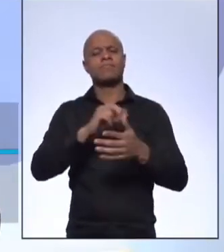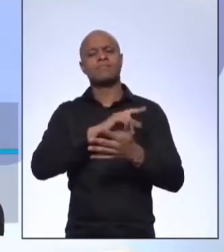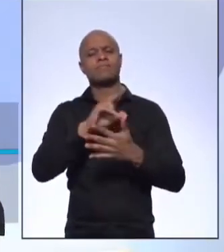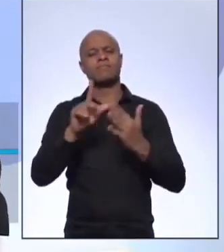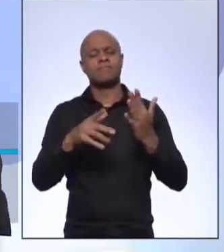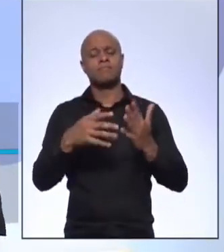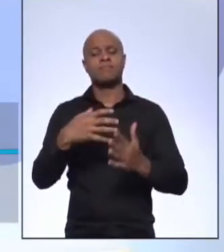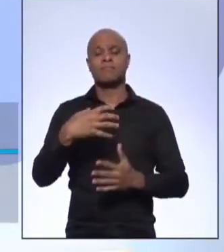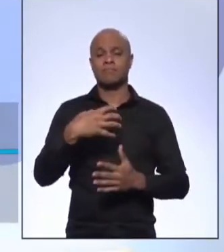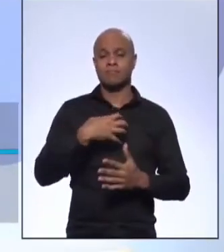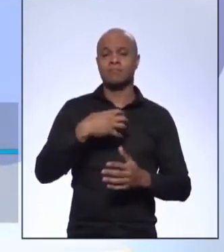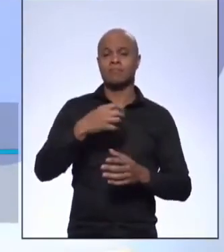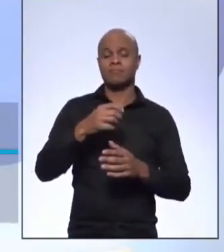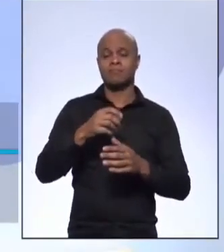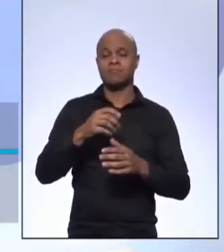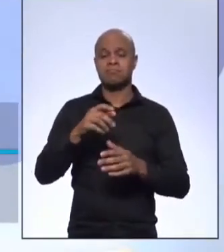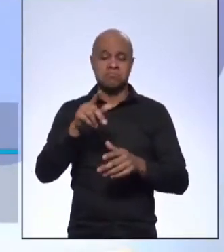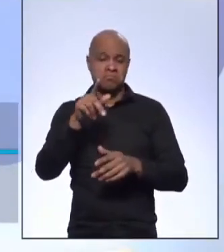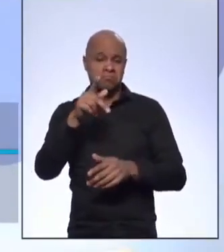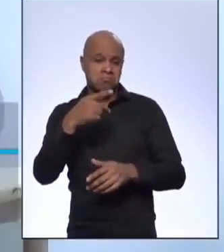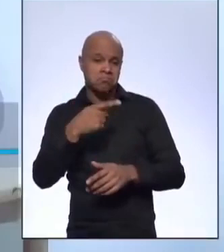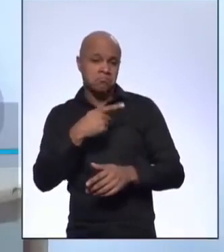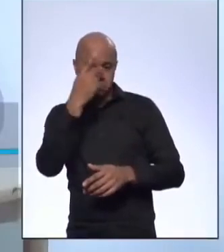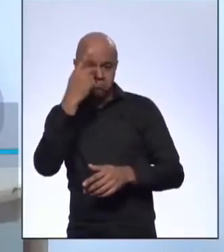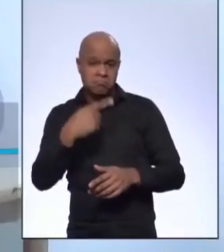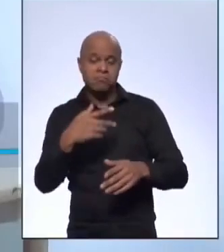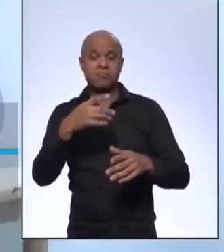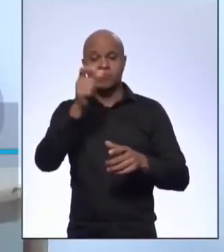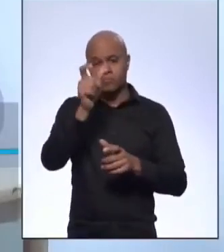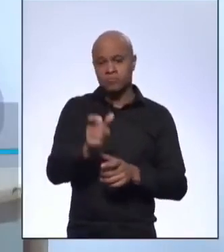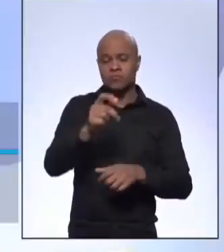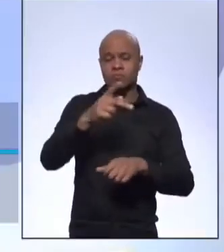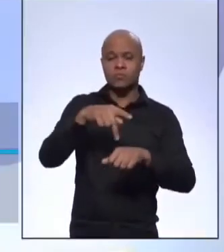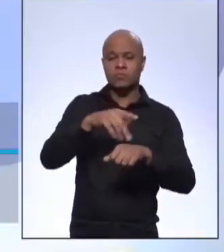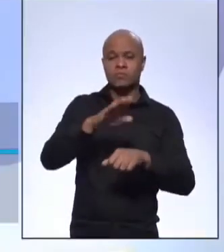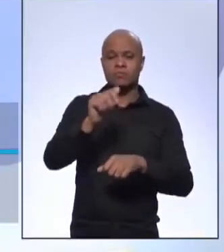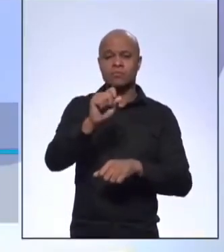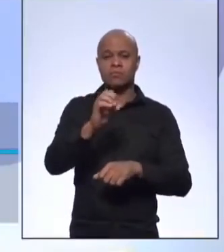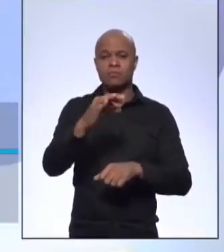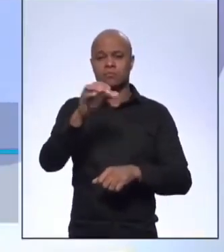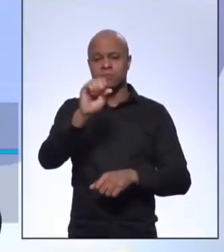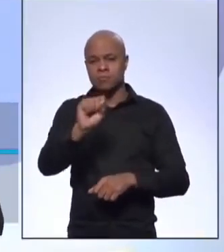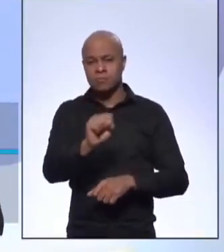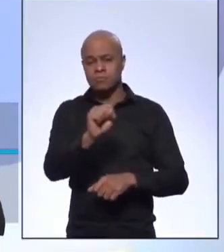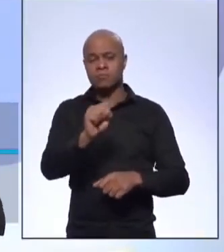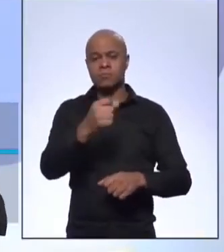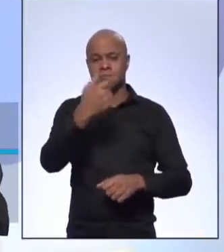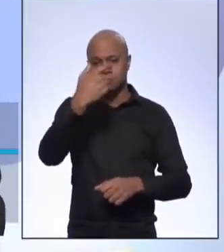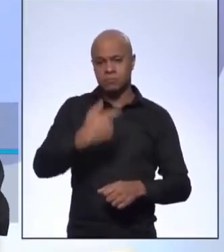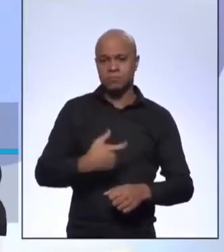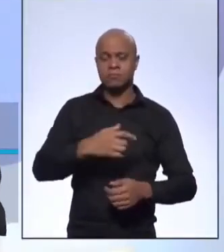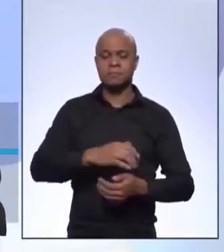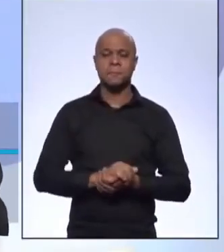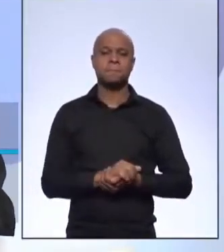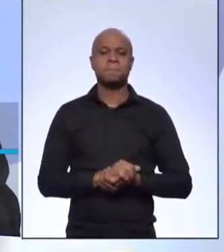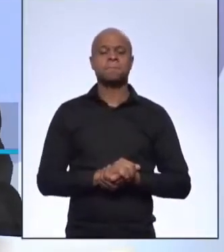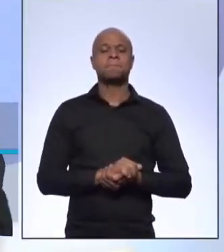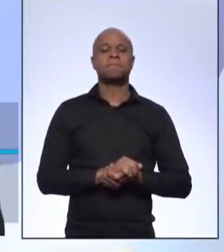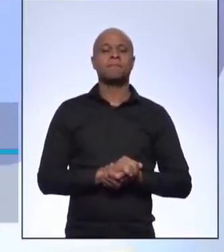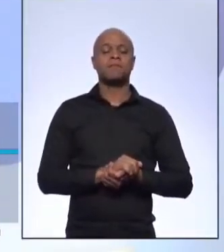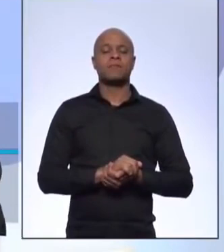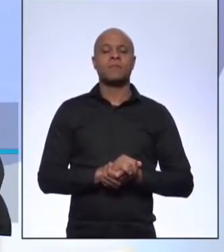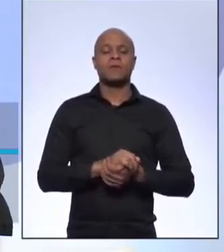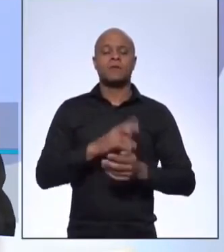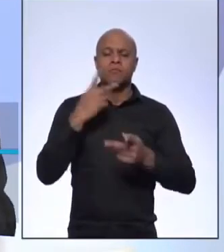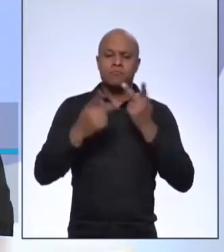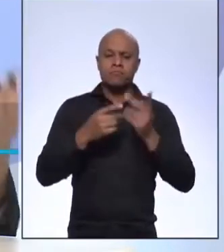próprias, né? O pessoal, os bascos, né? Mas o que o Guilherme colocou pontualmente está correto. Mas é importante a gente lembrar que